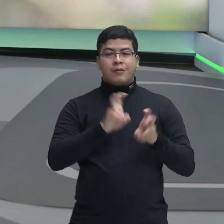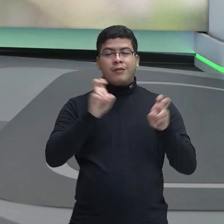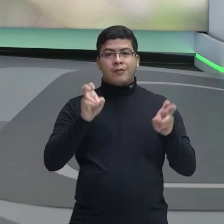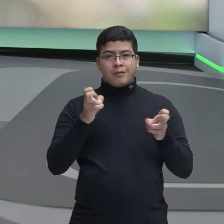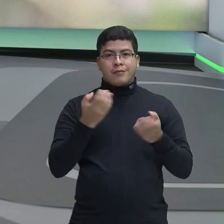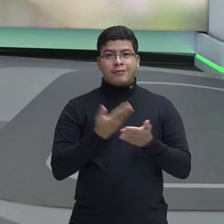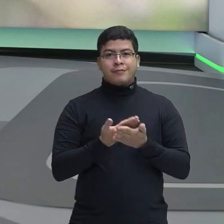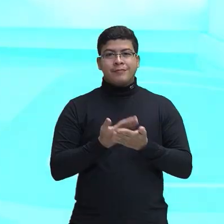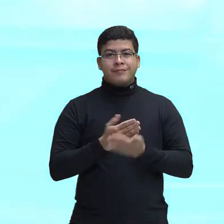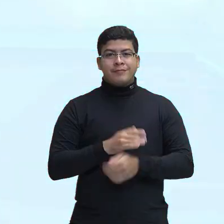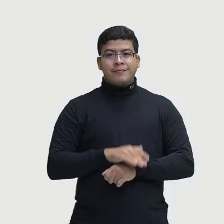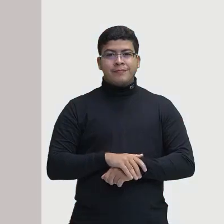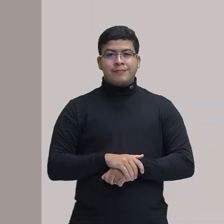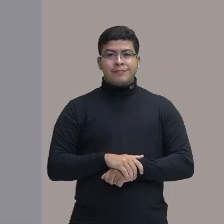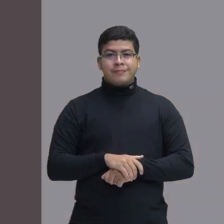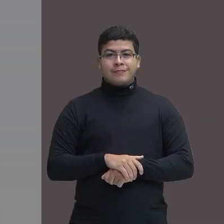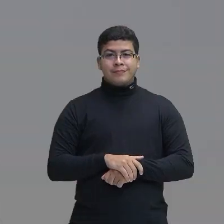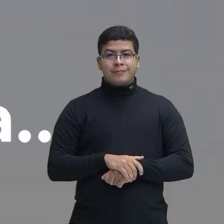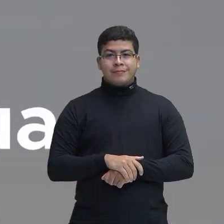na nossa aula.